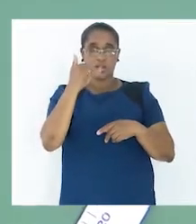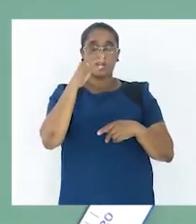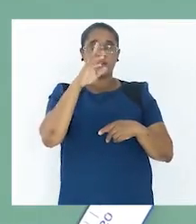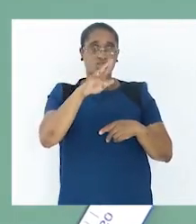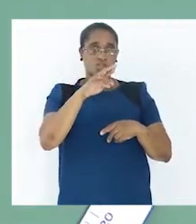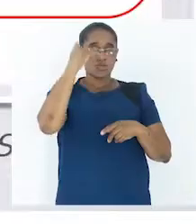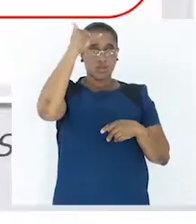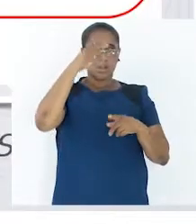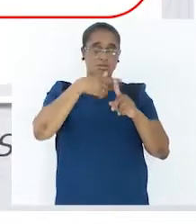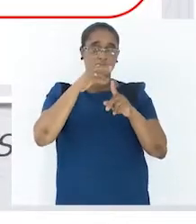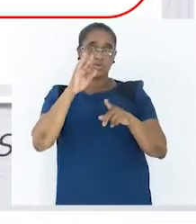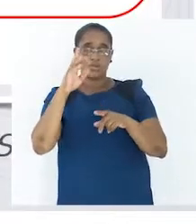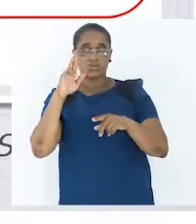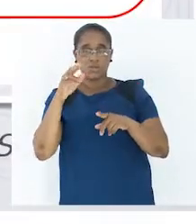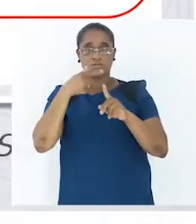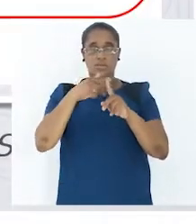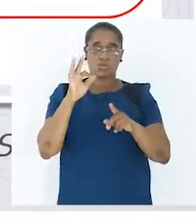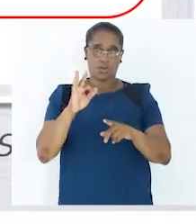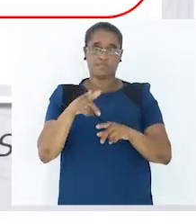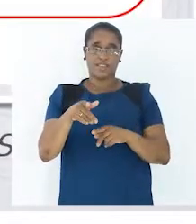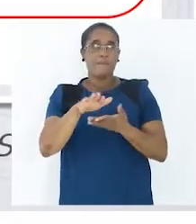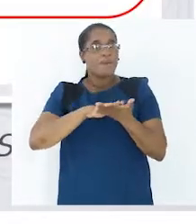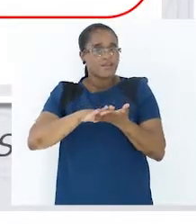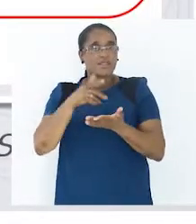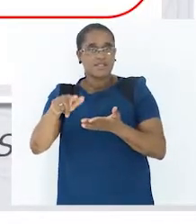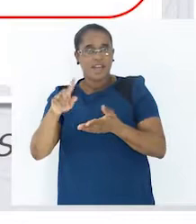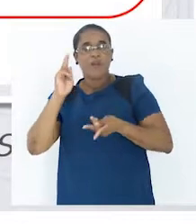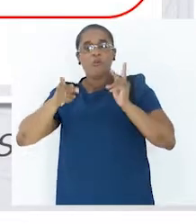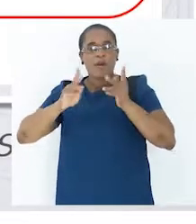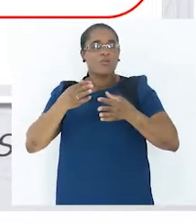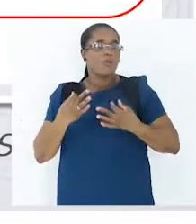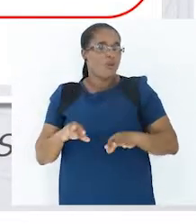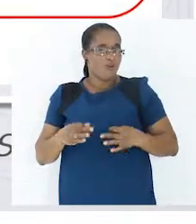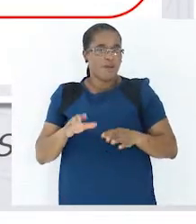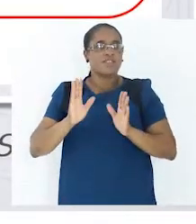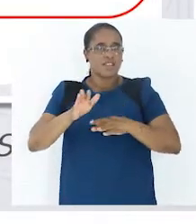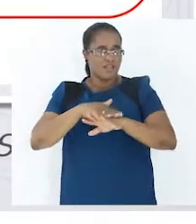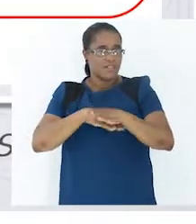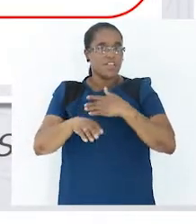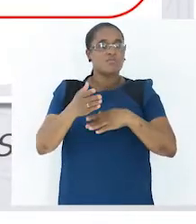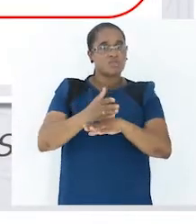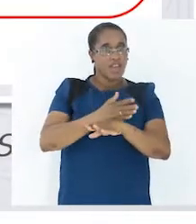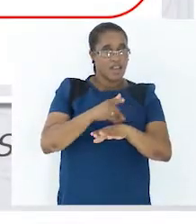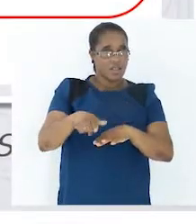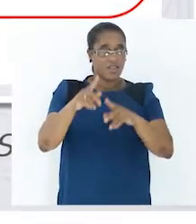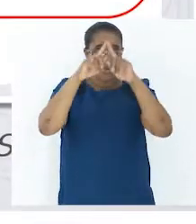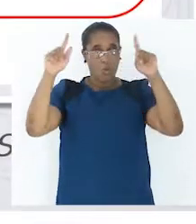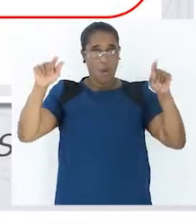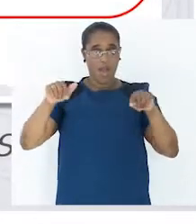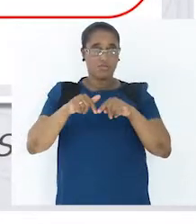4. É basicamente o que está no método normal, nós já fizemos aqui no quadro, podem ver